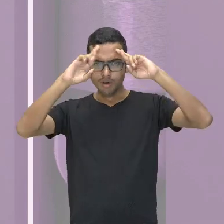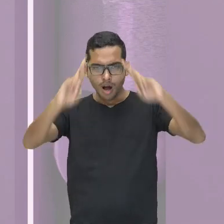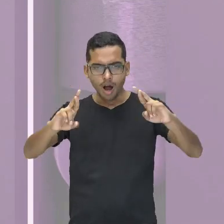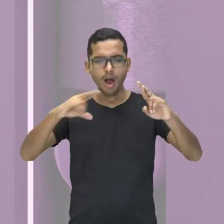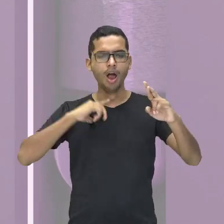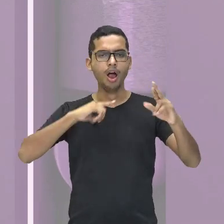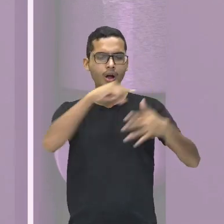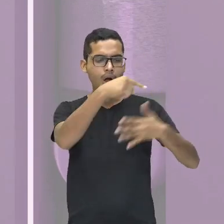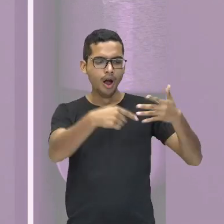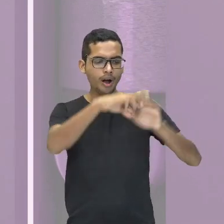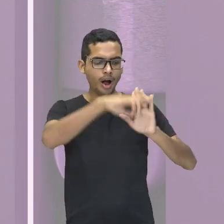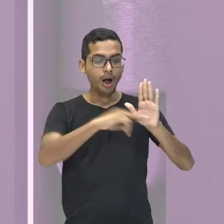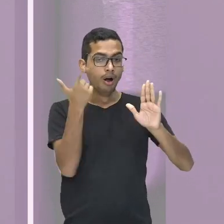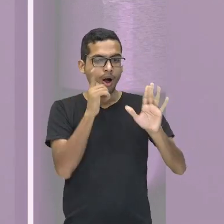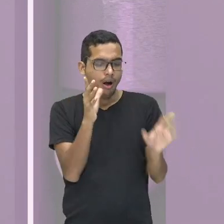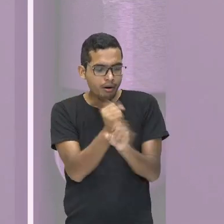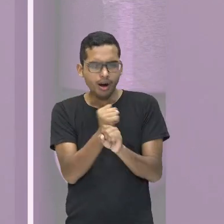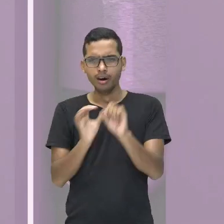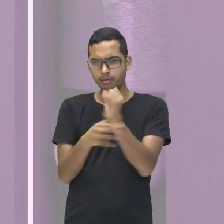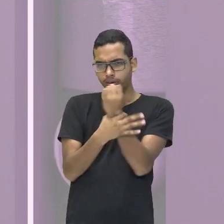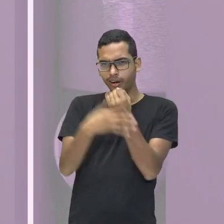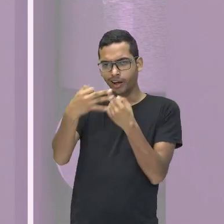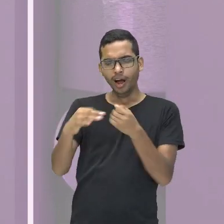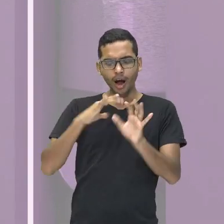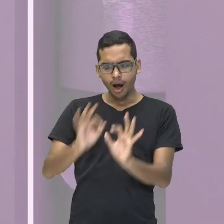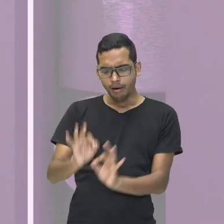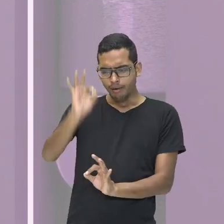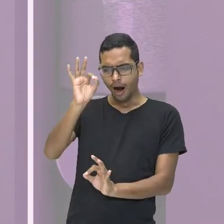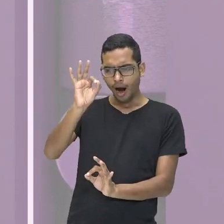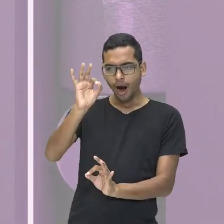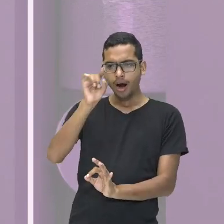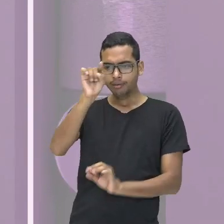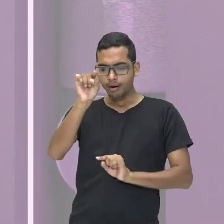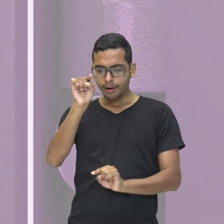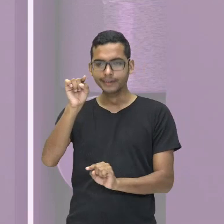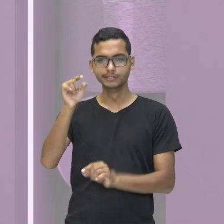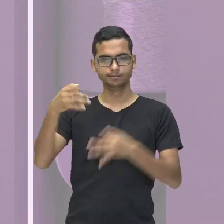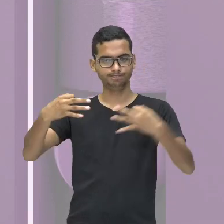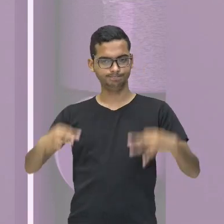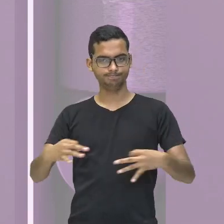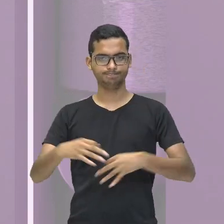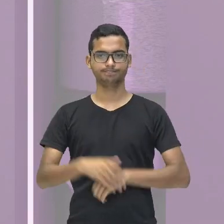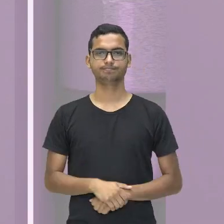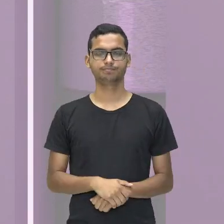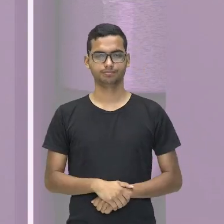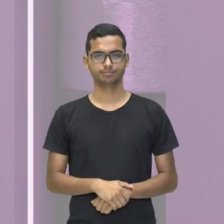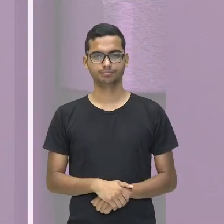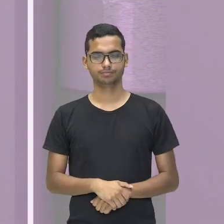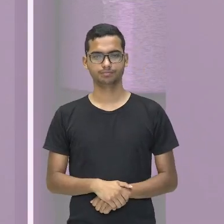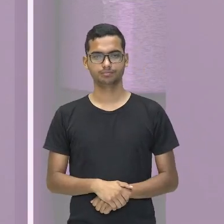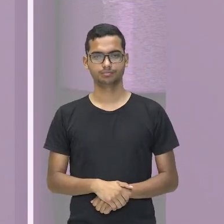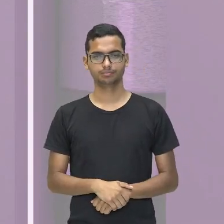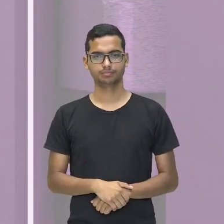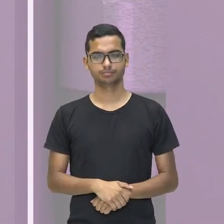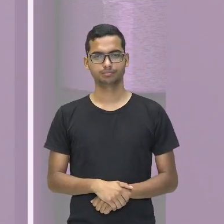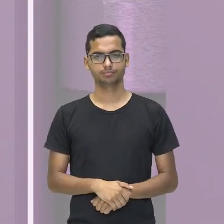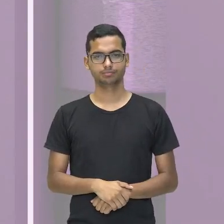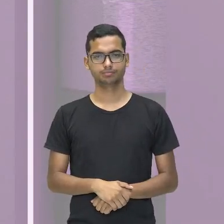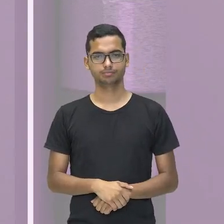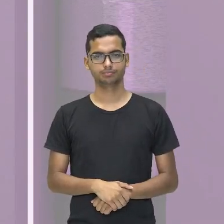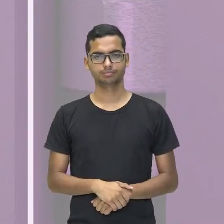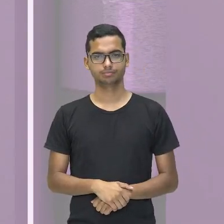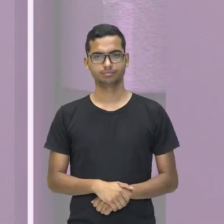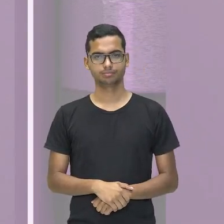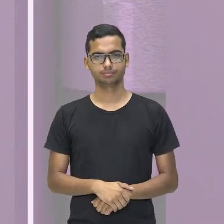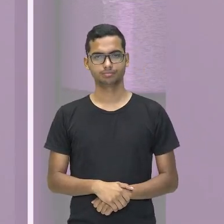gente garantir que a gente está calculando exatamente a distância entre um ponto e uma reta, tá bom? Então, dito isso, né, a